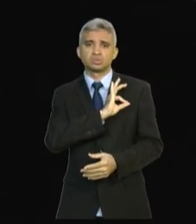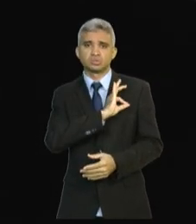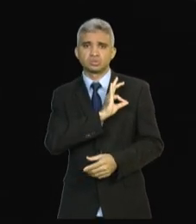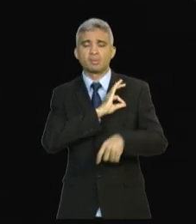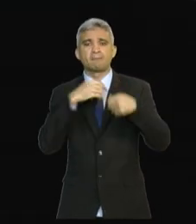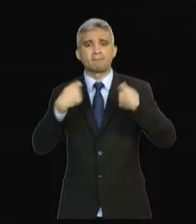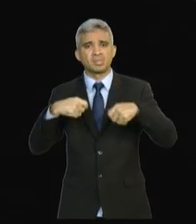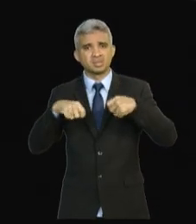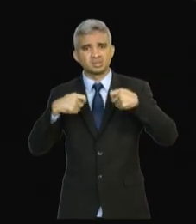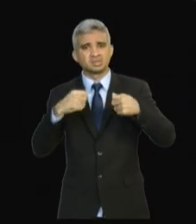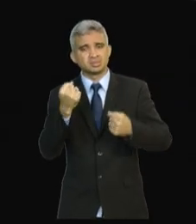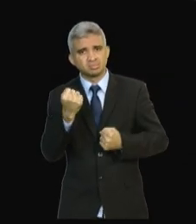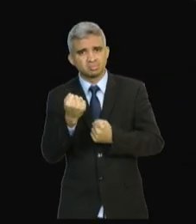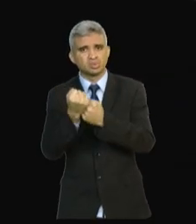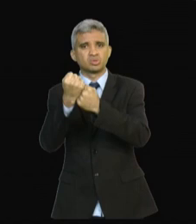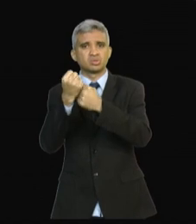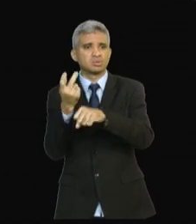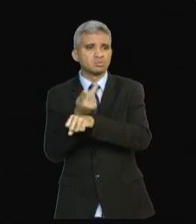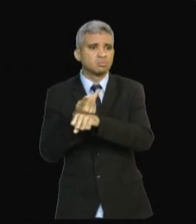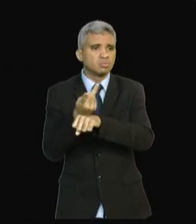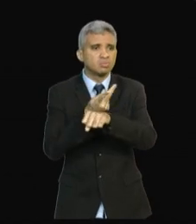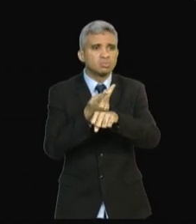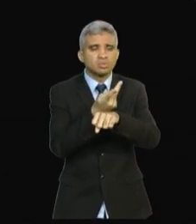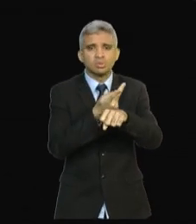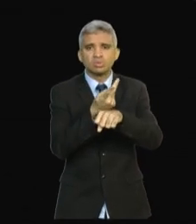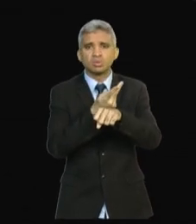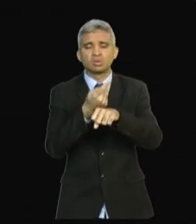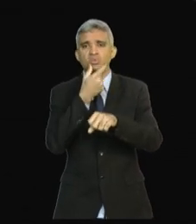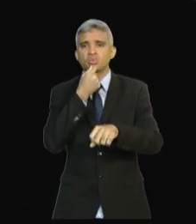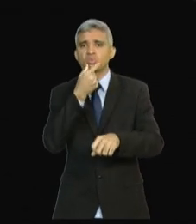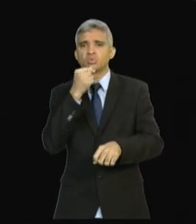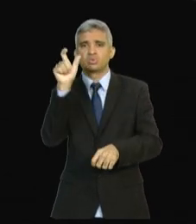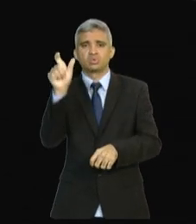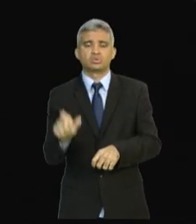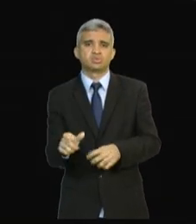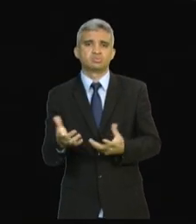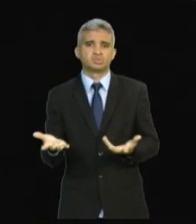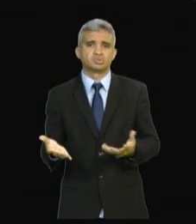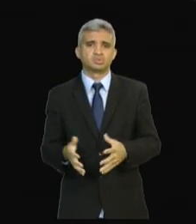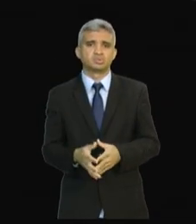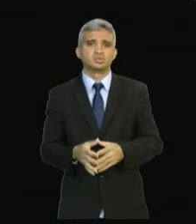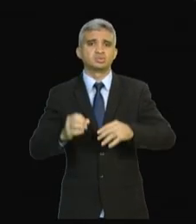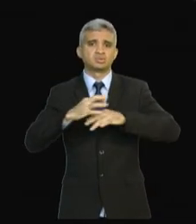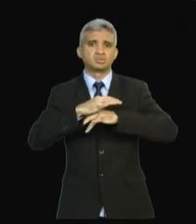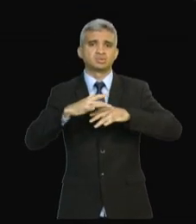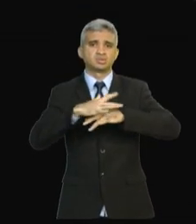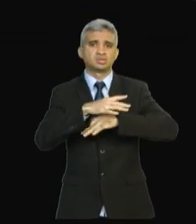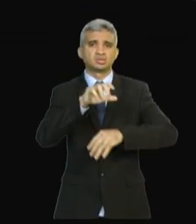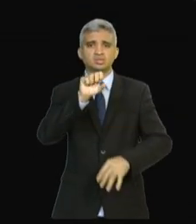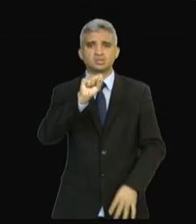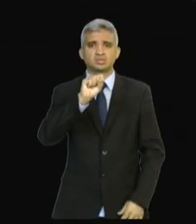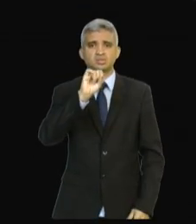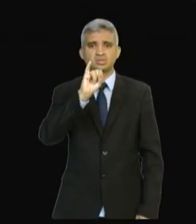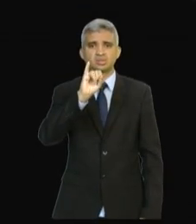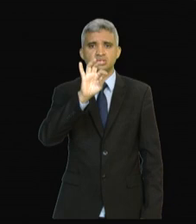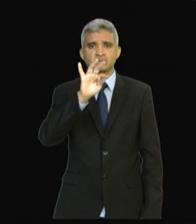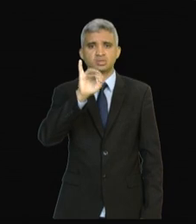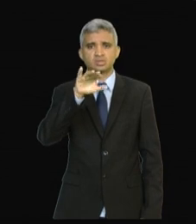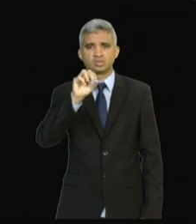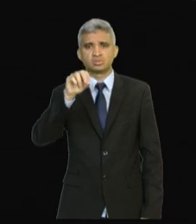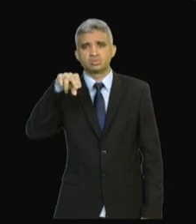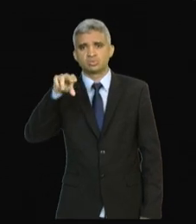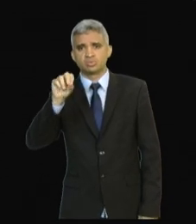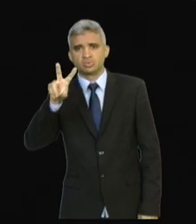do sumiço desse rapaz, muito querido na cidade de Sítio Novo. Mas como a Polícia Militar tem um ocupante de cargo, não tem um comandante, senhor